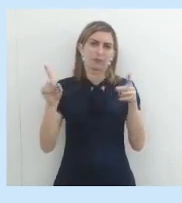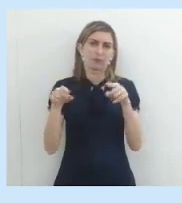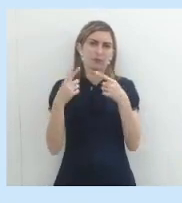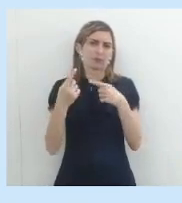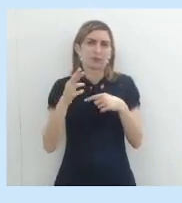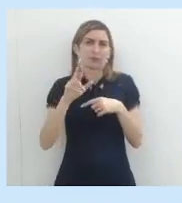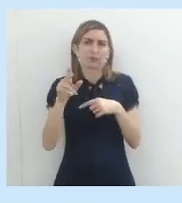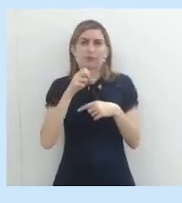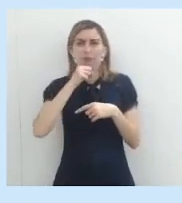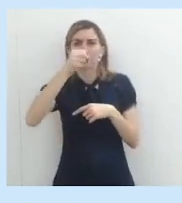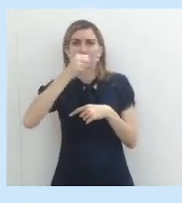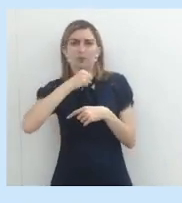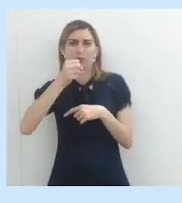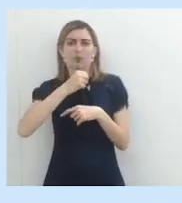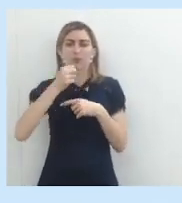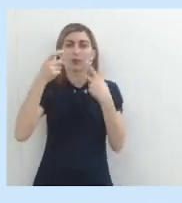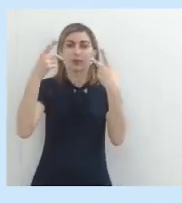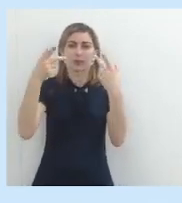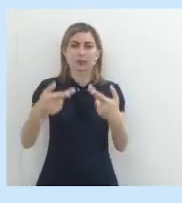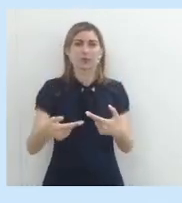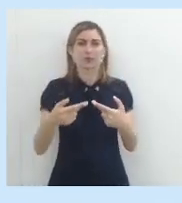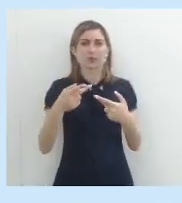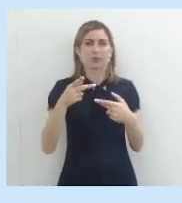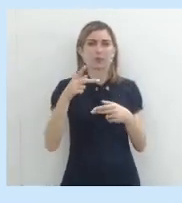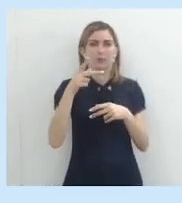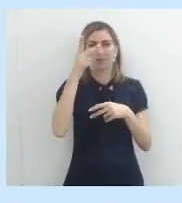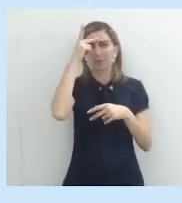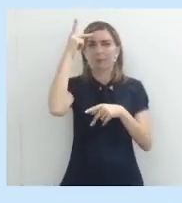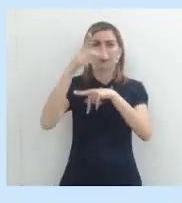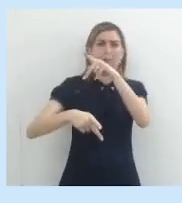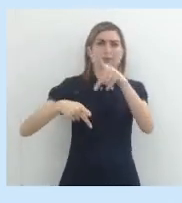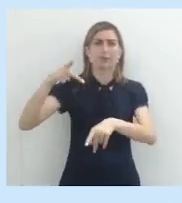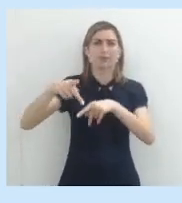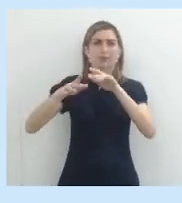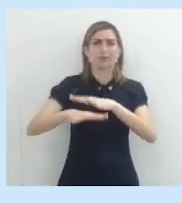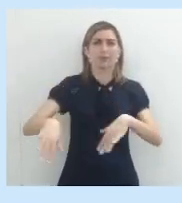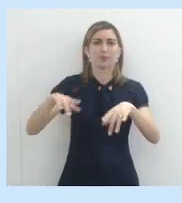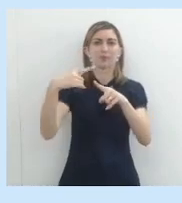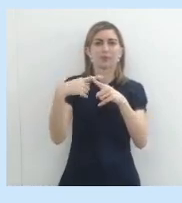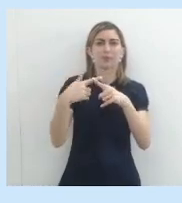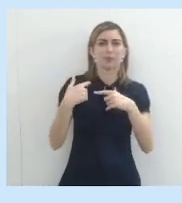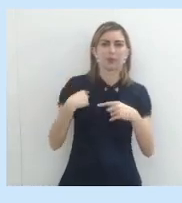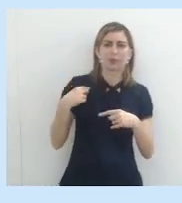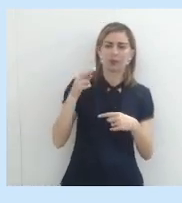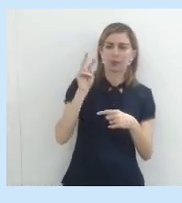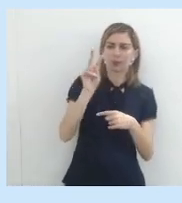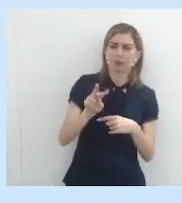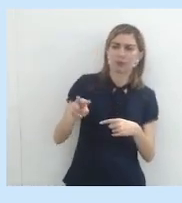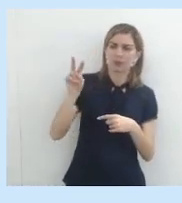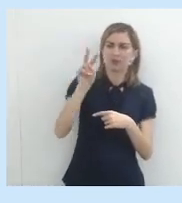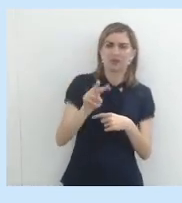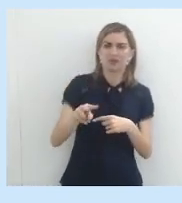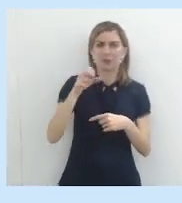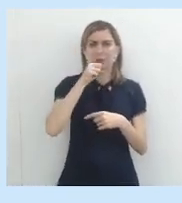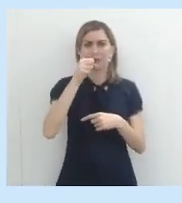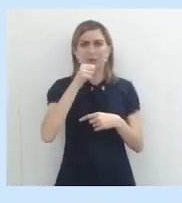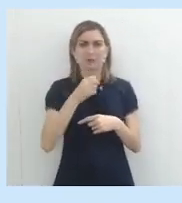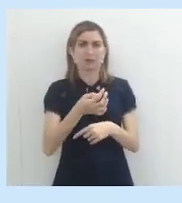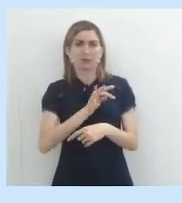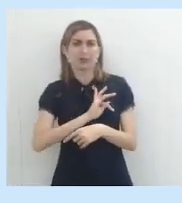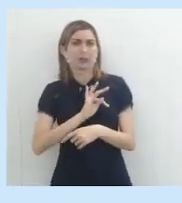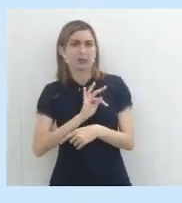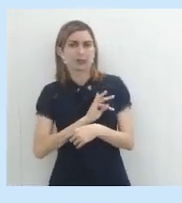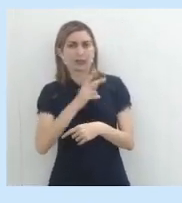um show da mesma forma que o público geral. Então, porque eles vão observar, né, pontos técnicos que